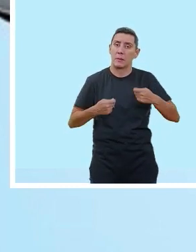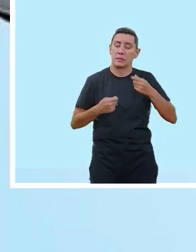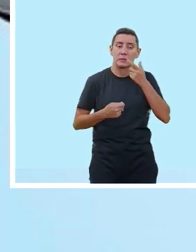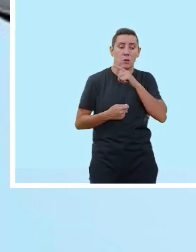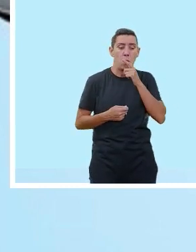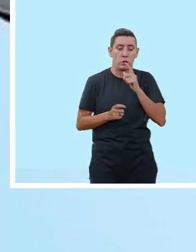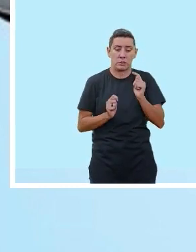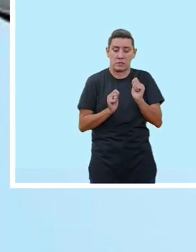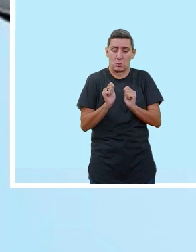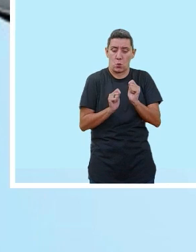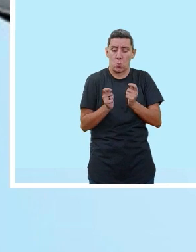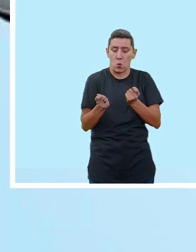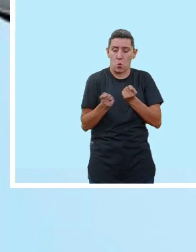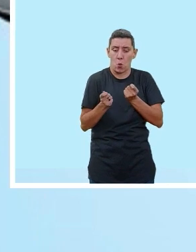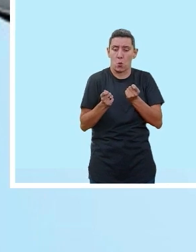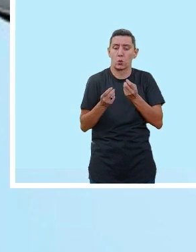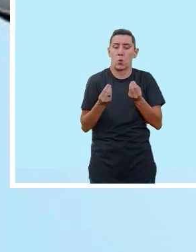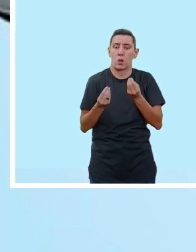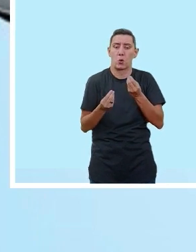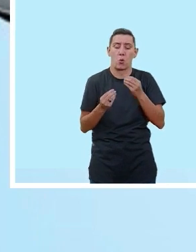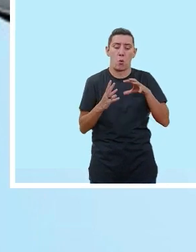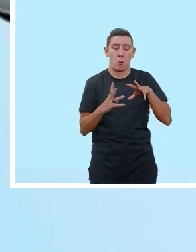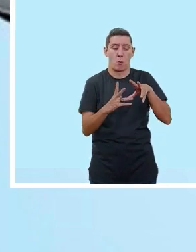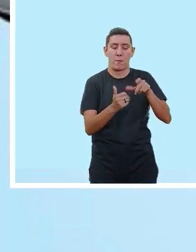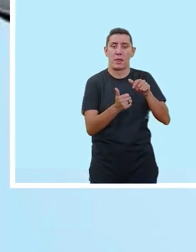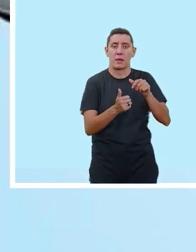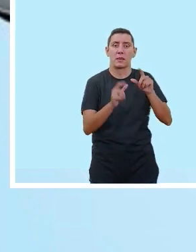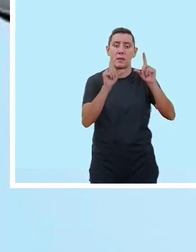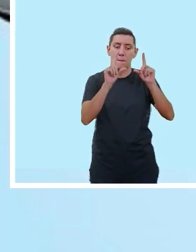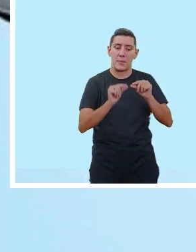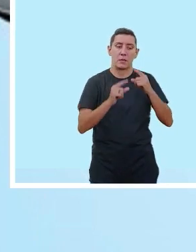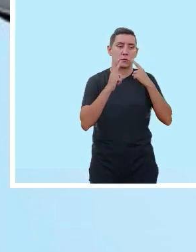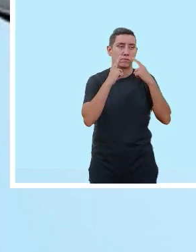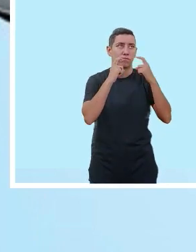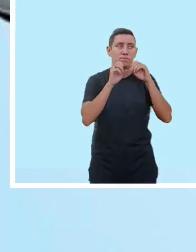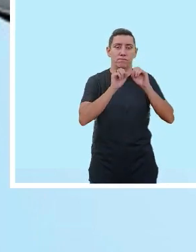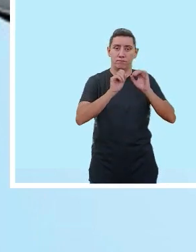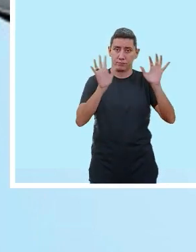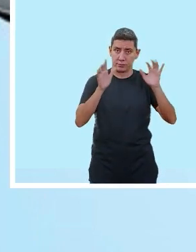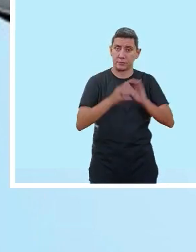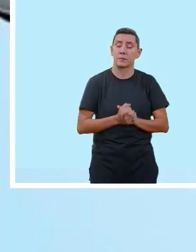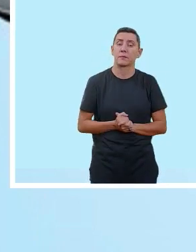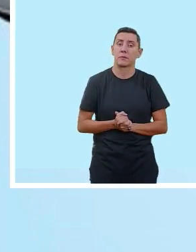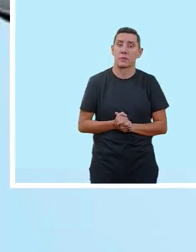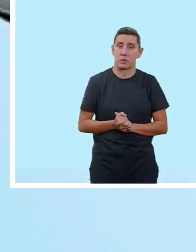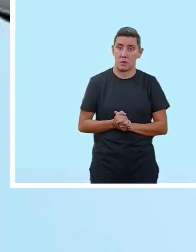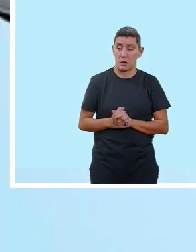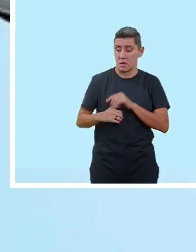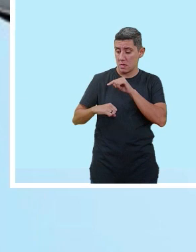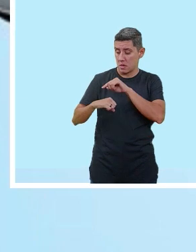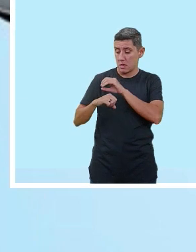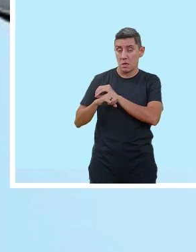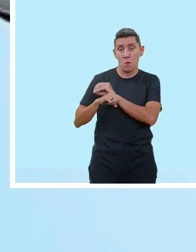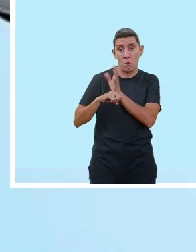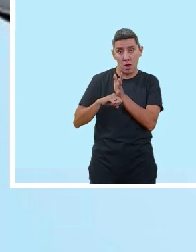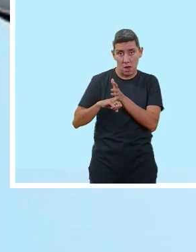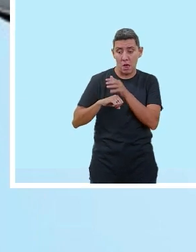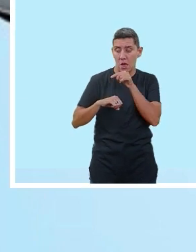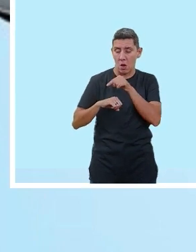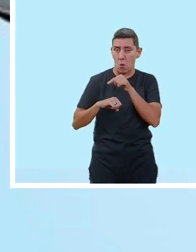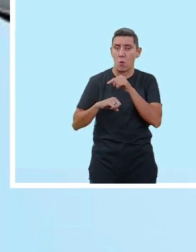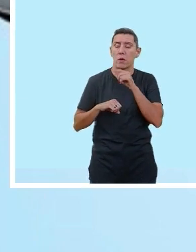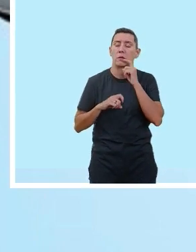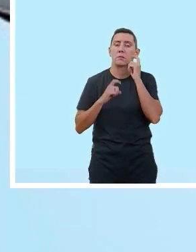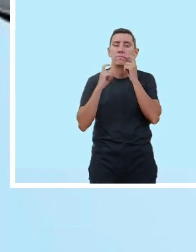das emissões de gases de efeito estufa. Então, a Huawei, como organização, nós temos